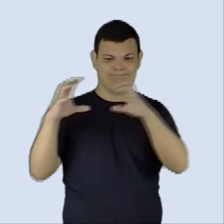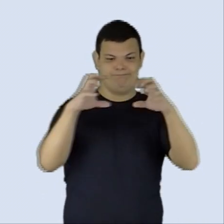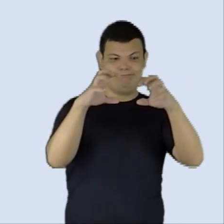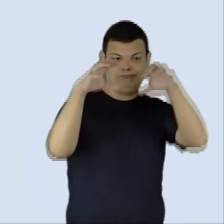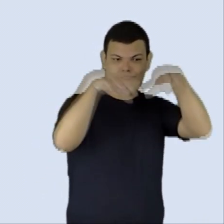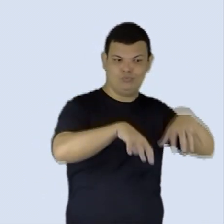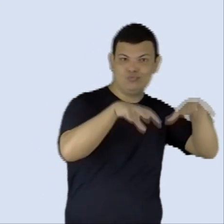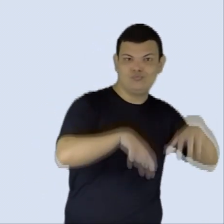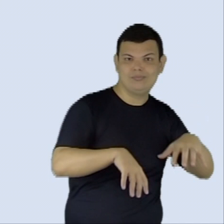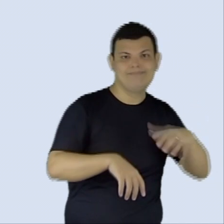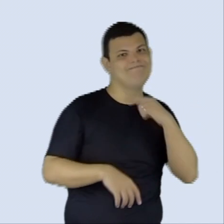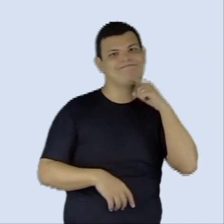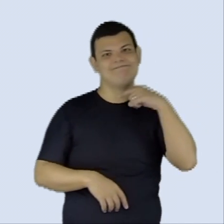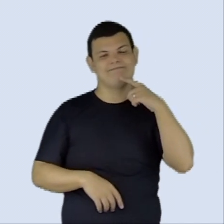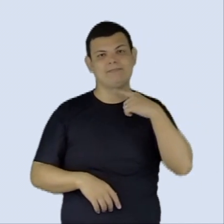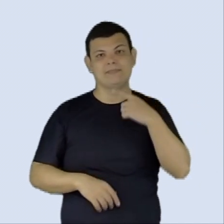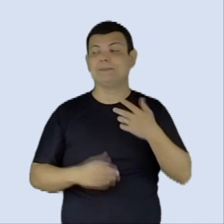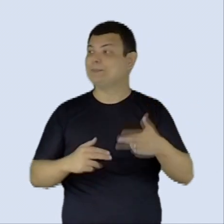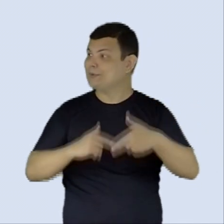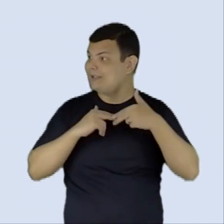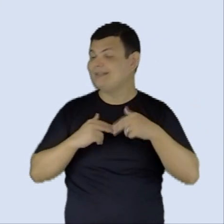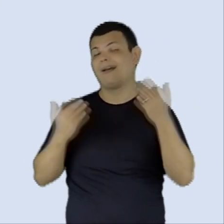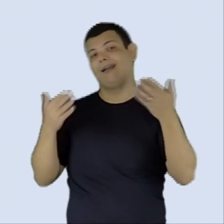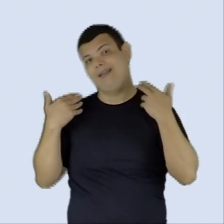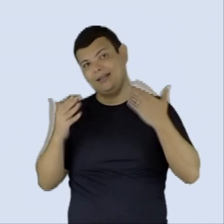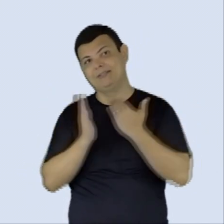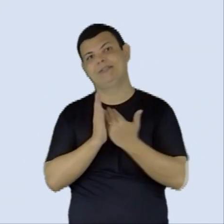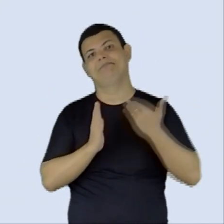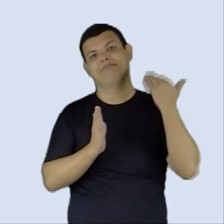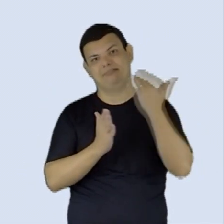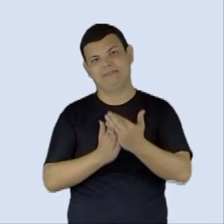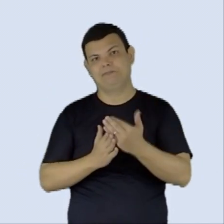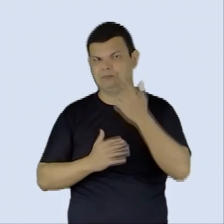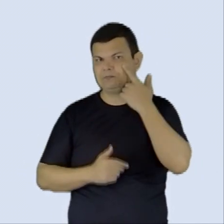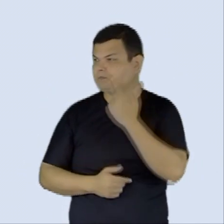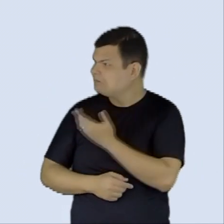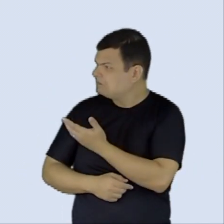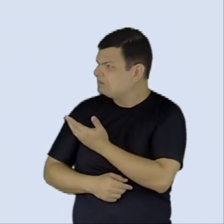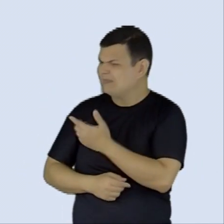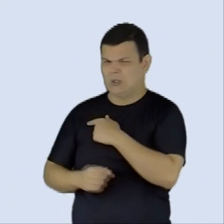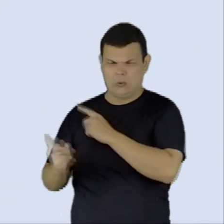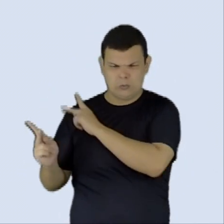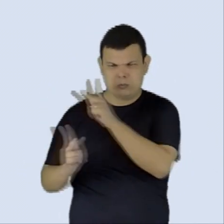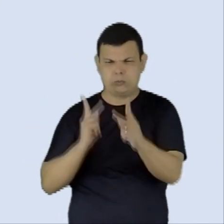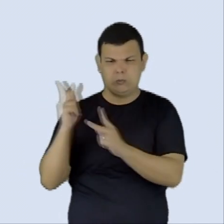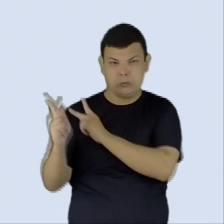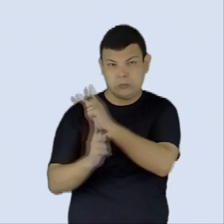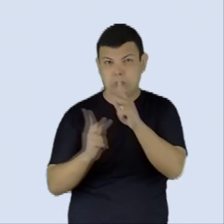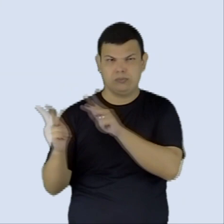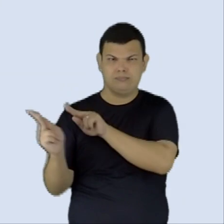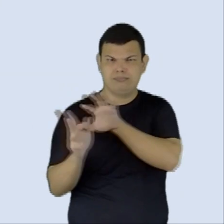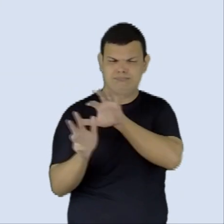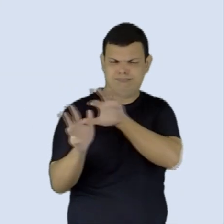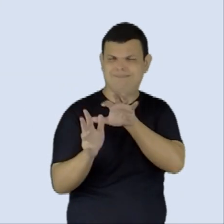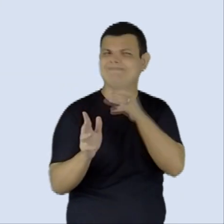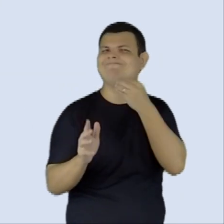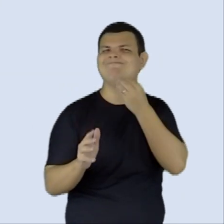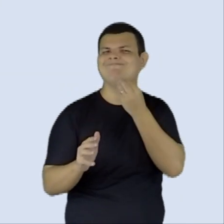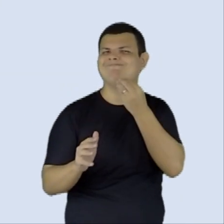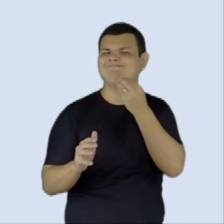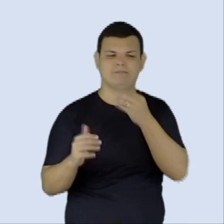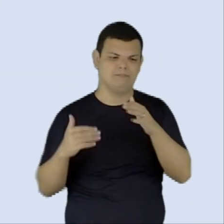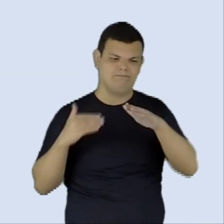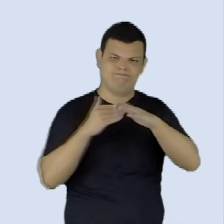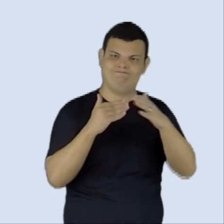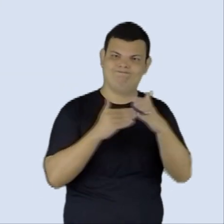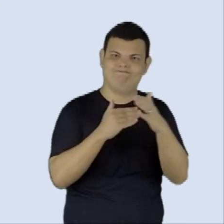Então fica mais quente lá nessa região. Aqui, ó, a gente tem um fluxo do vento entrando e a umidade. É uma barreira